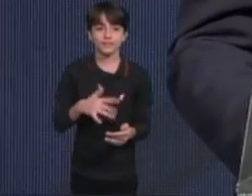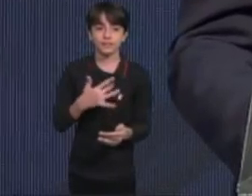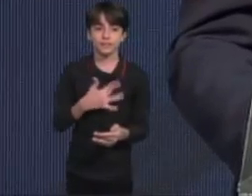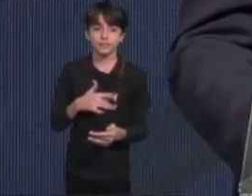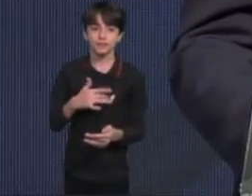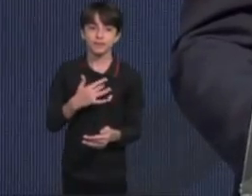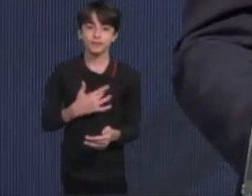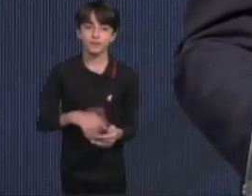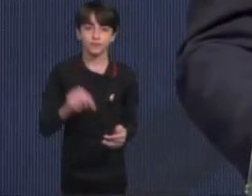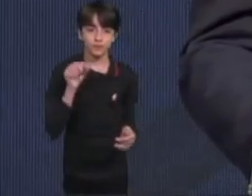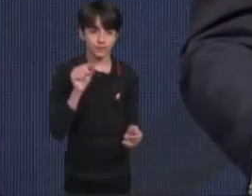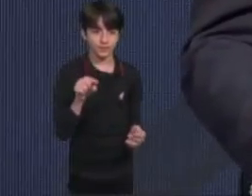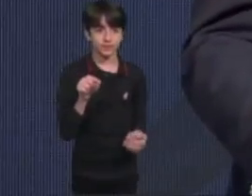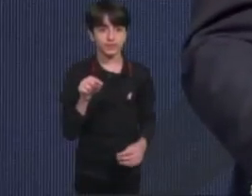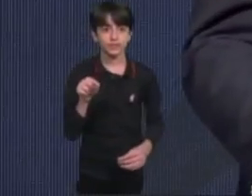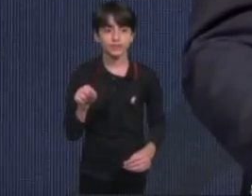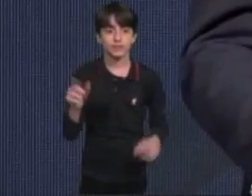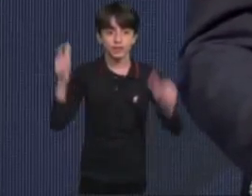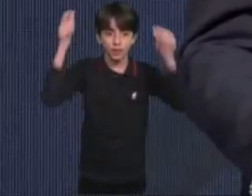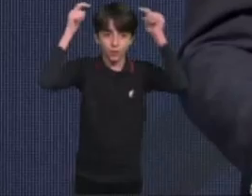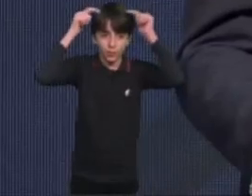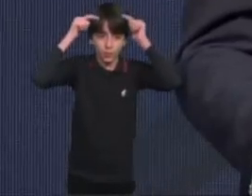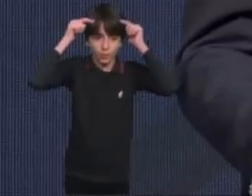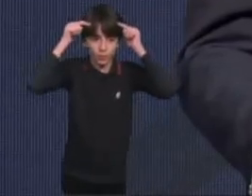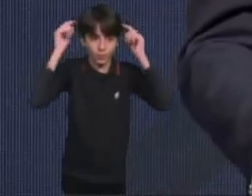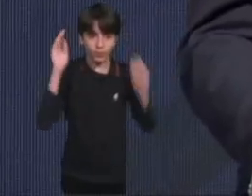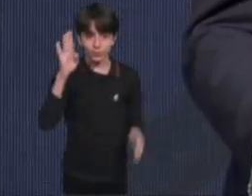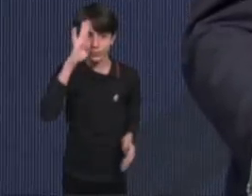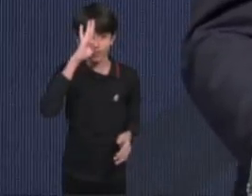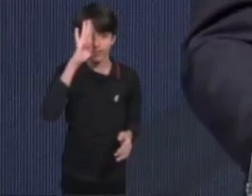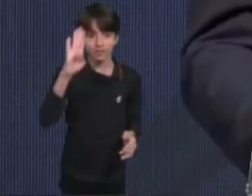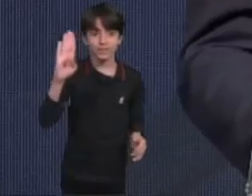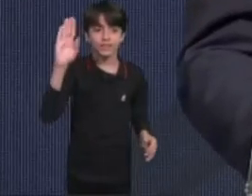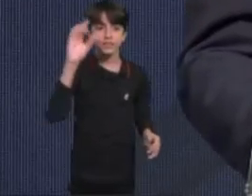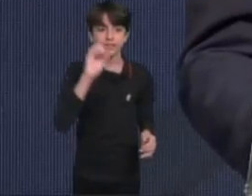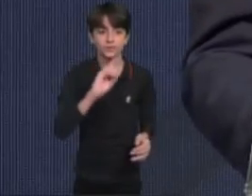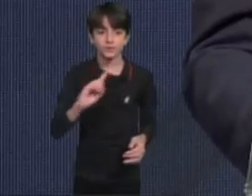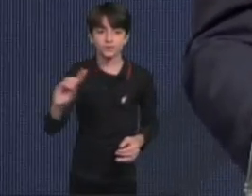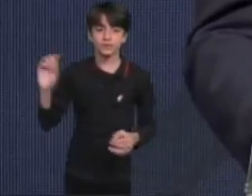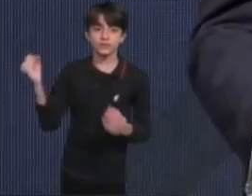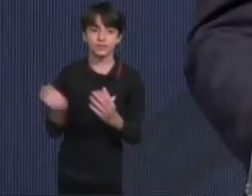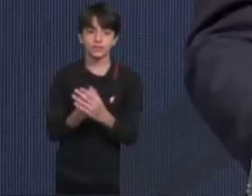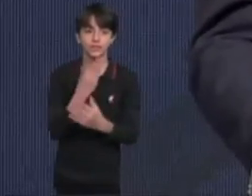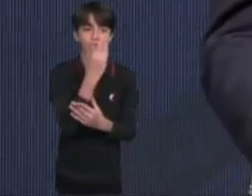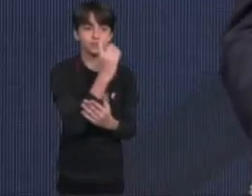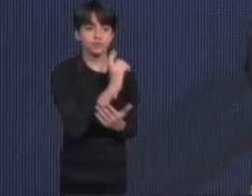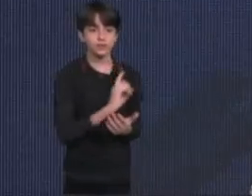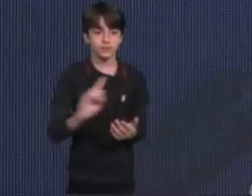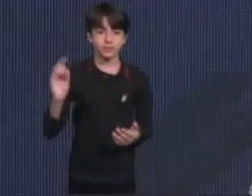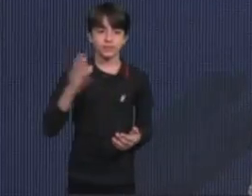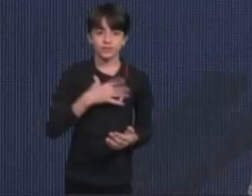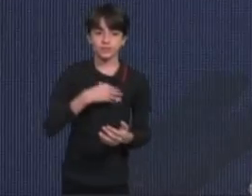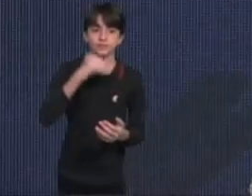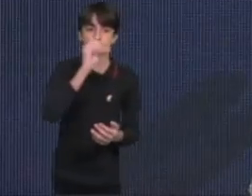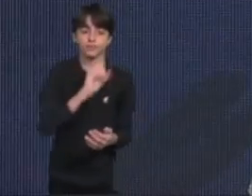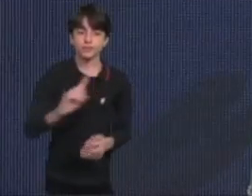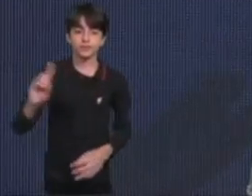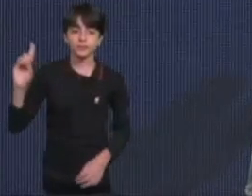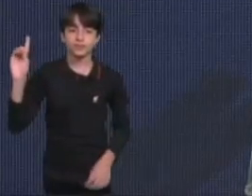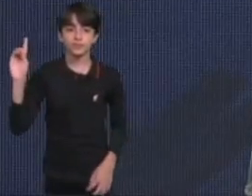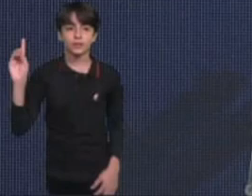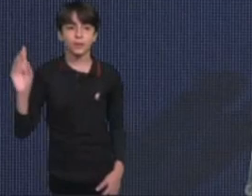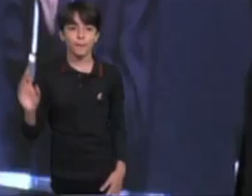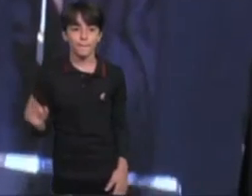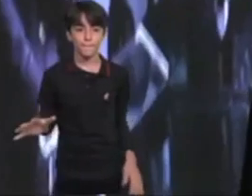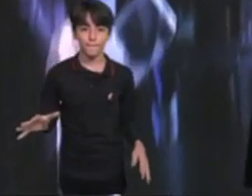você é a coroa da criação de Deus é imagem de Deus é filho de Deus é